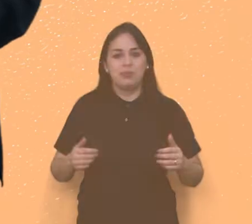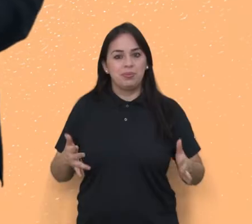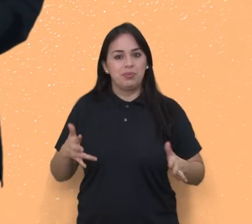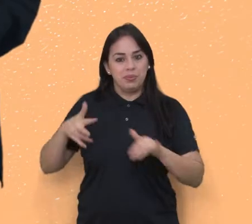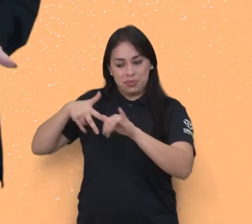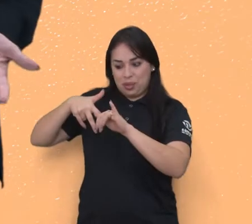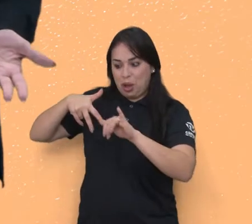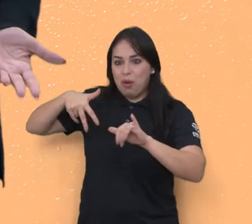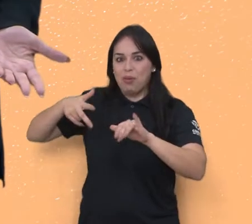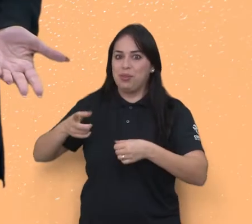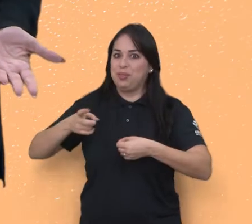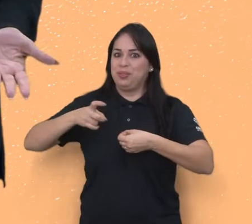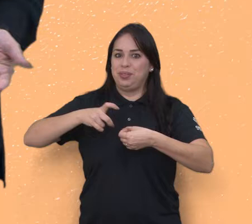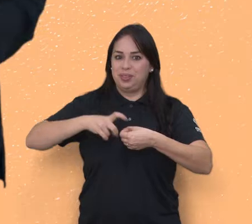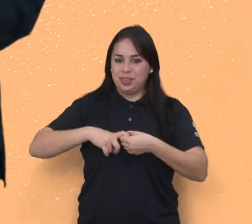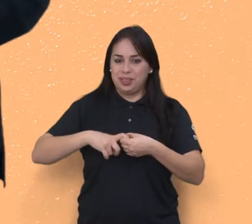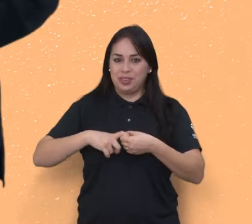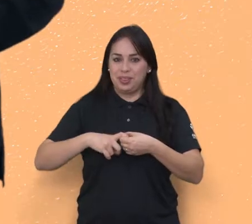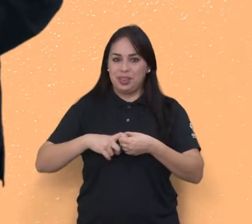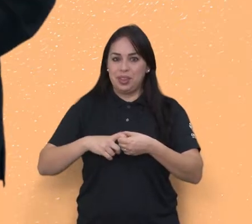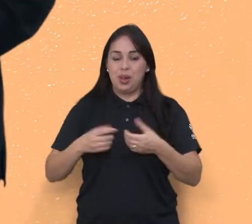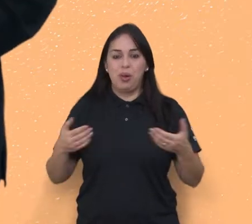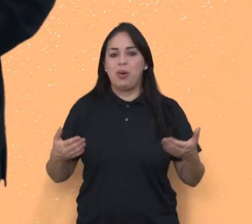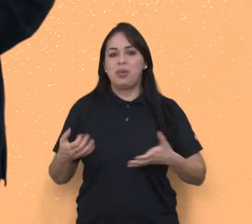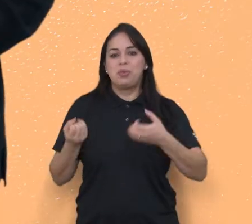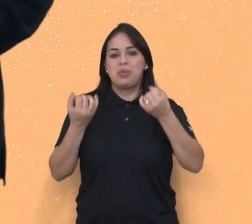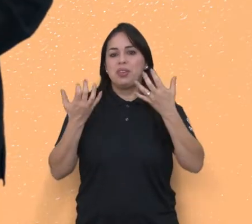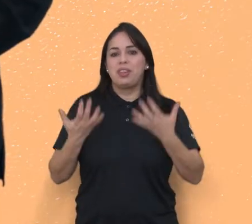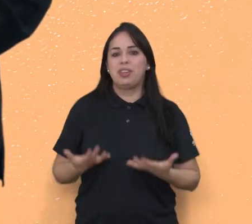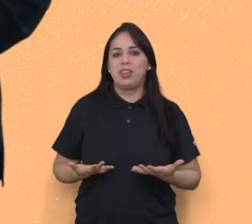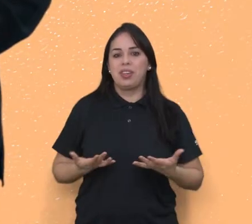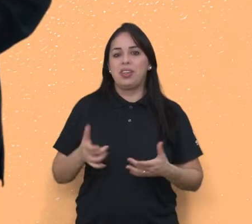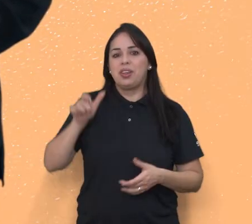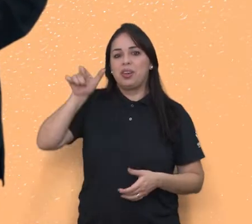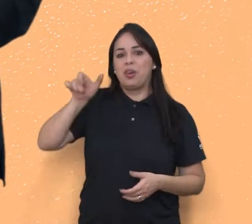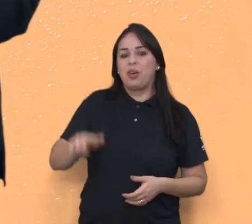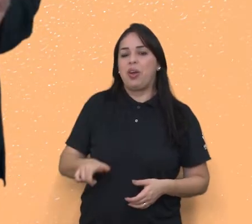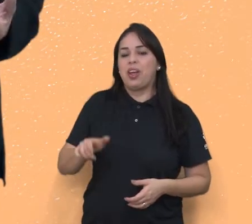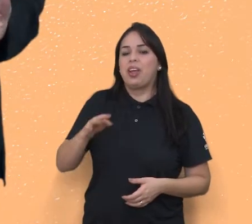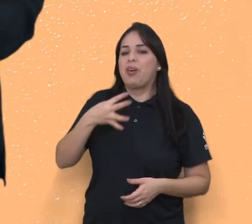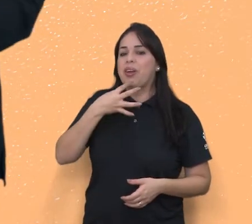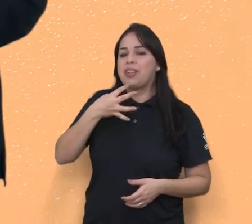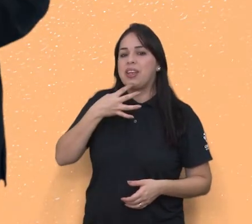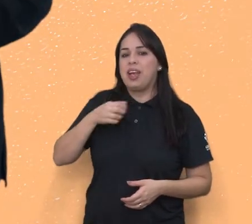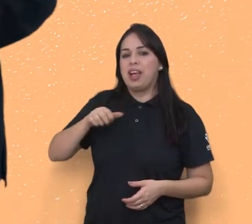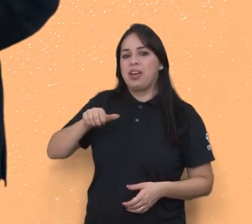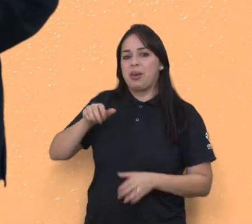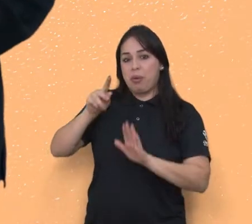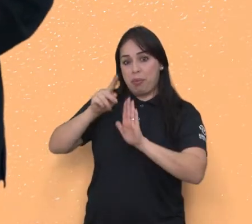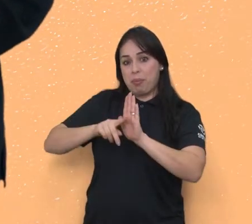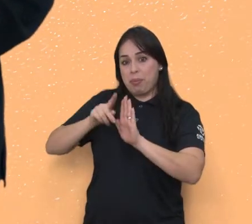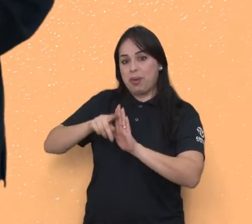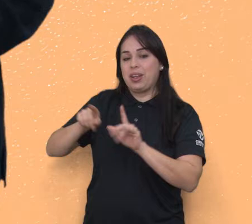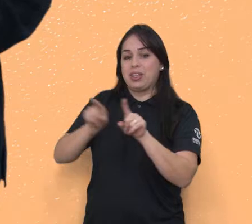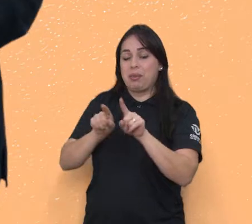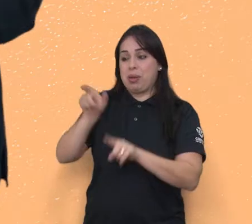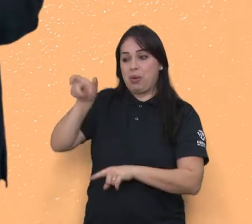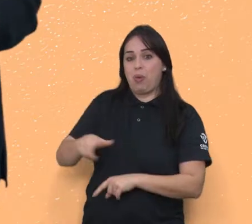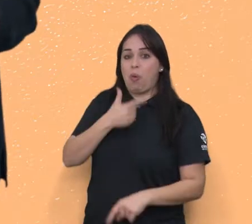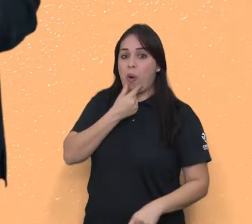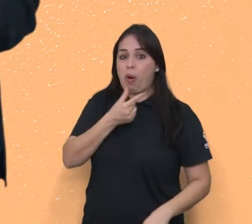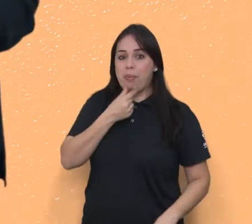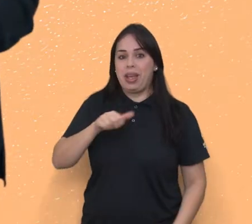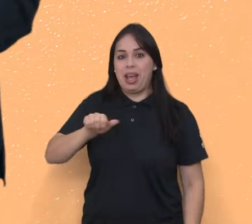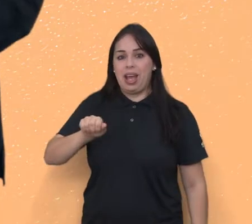O Com a Palavra está de volta. No programa de hoje, estamos conhecendo o trabalho realizado pelo projeto Reciclaí.